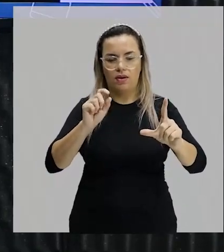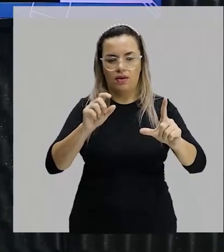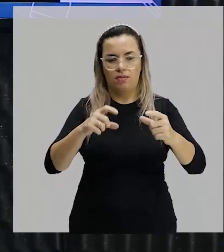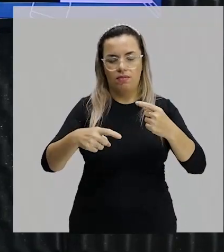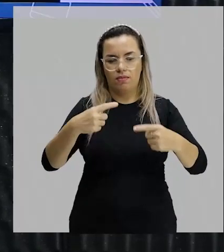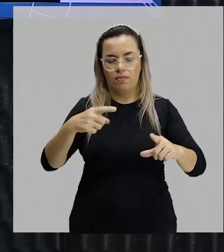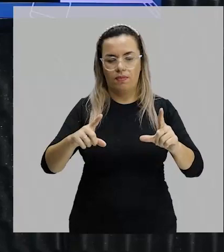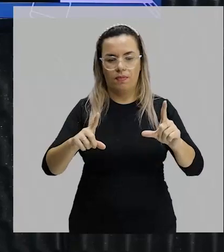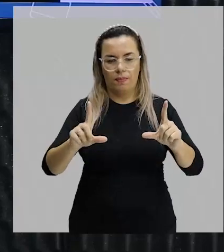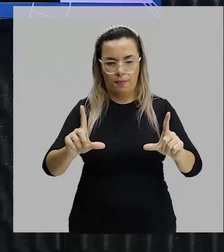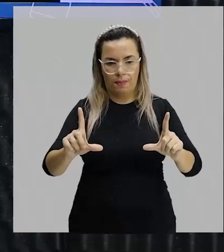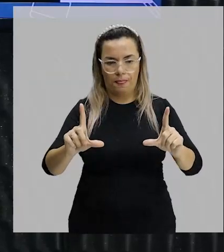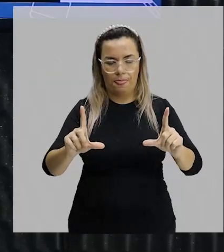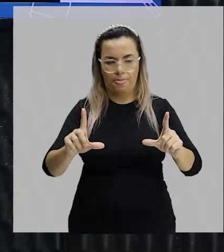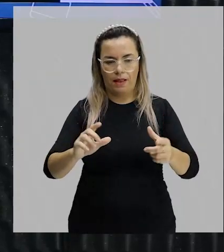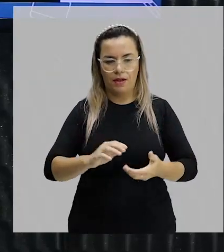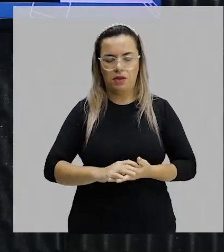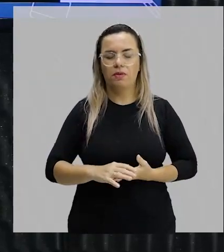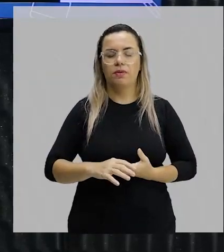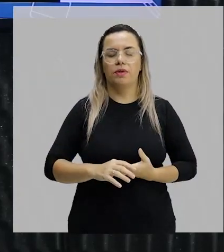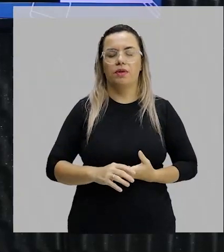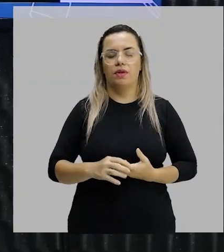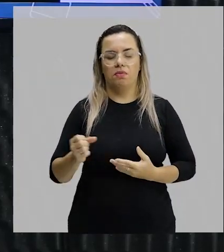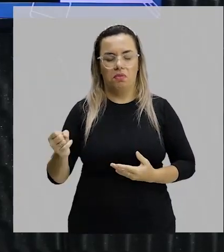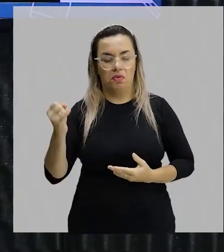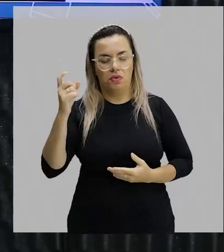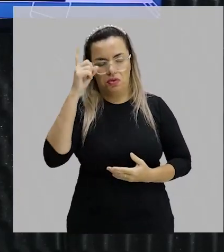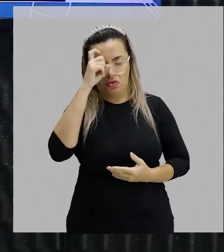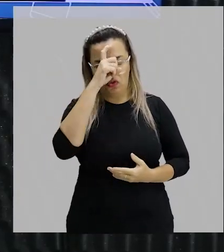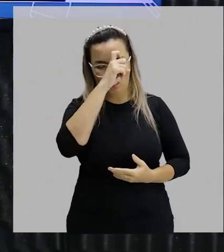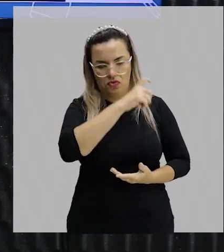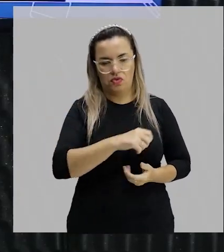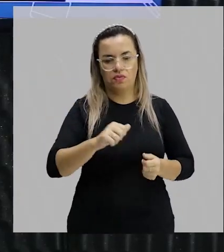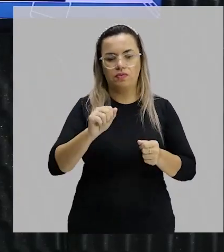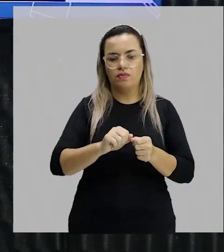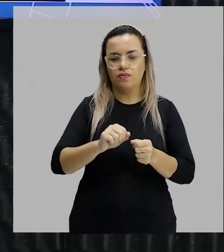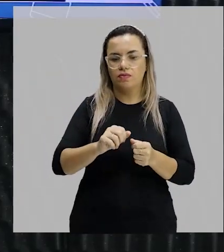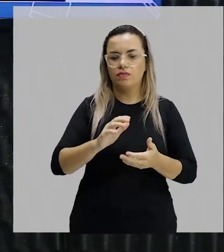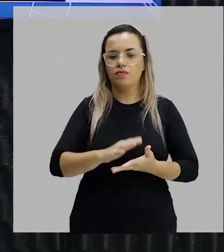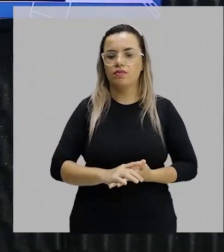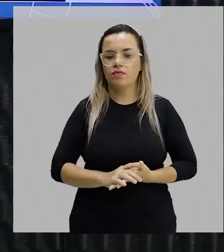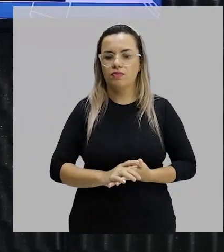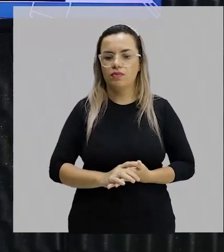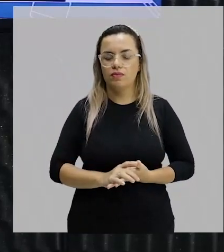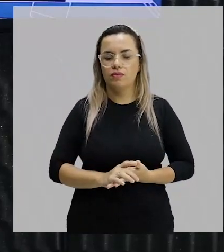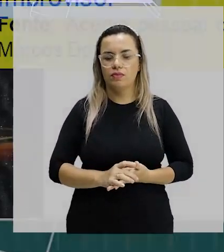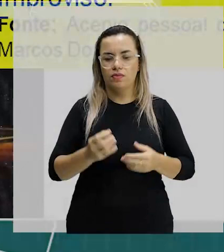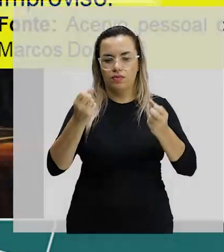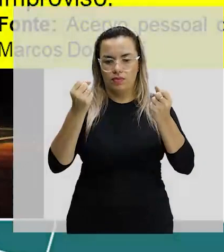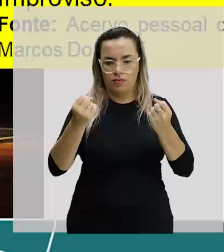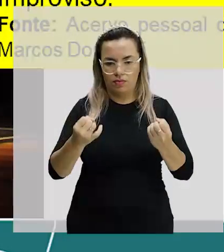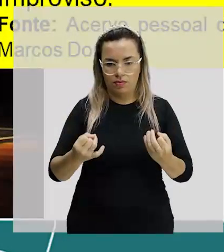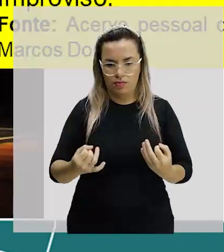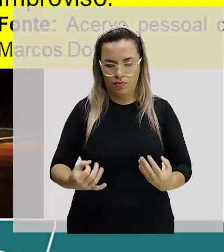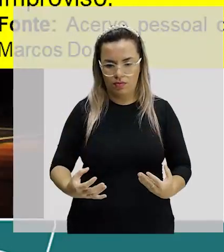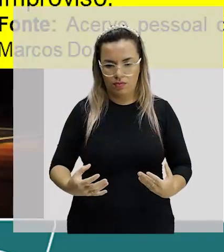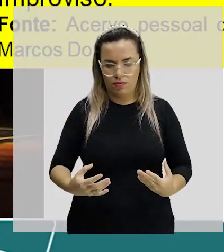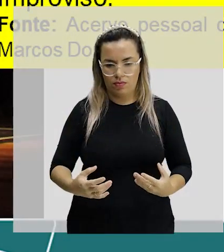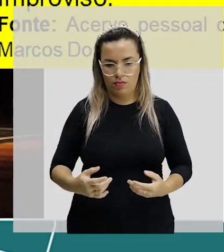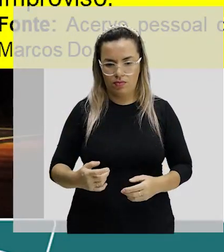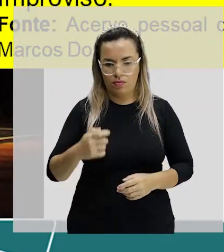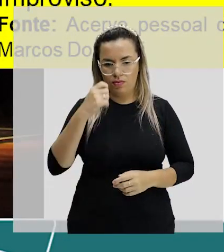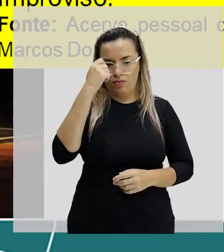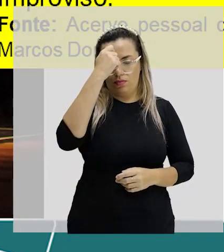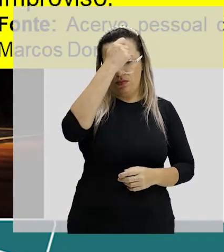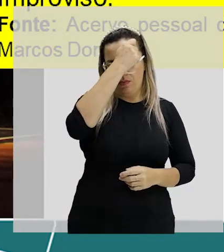casos. Isso é muito interessante e difícil, né? Quando a gente fala da caracterização, você está falando de